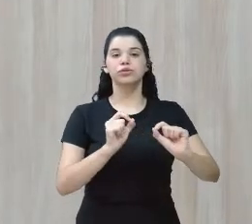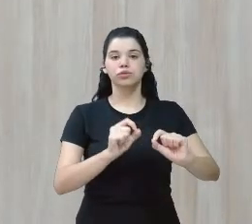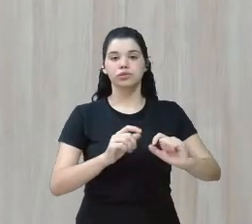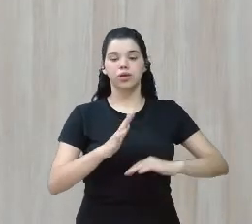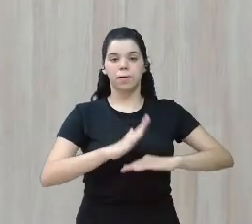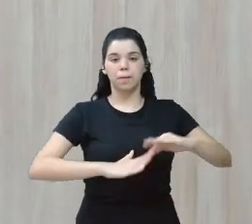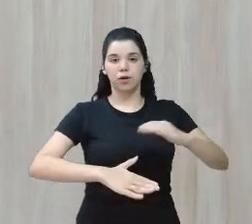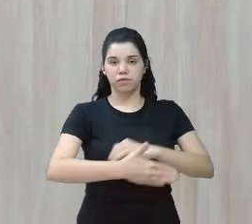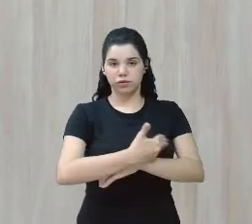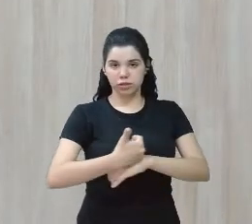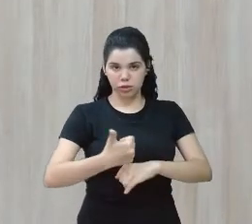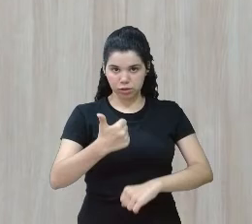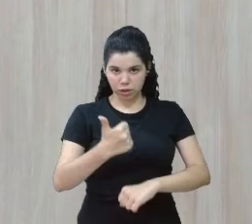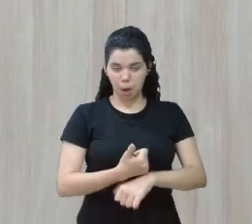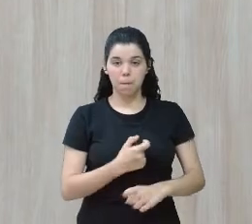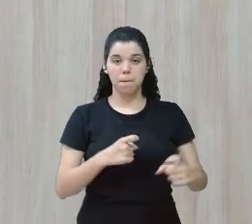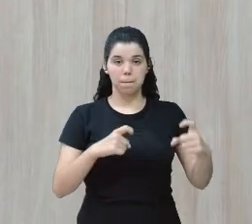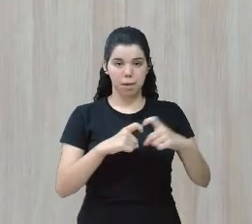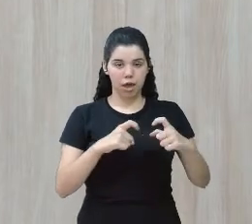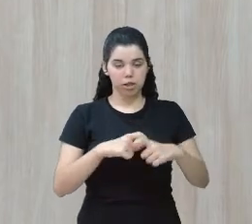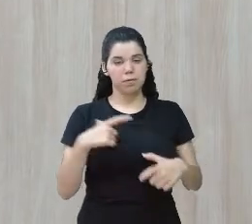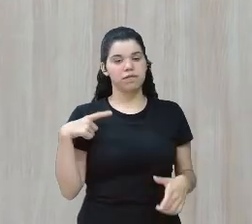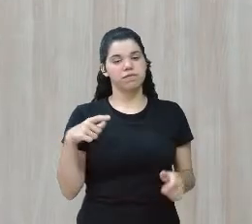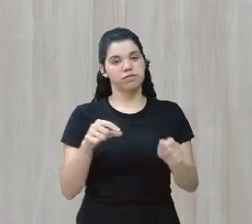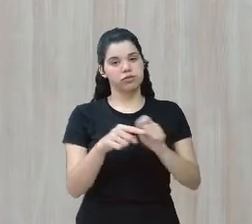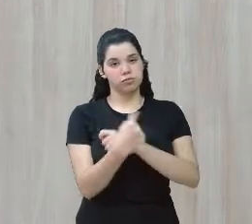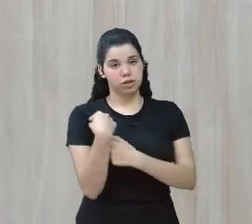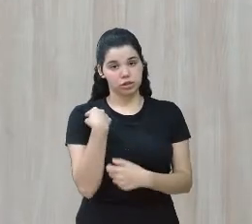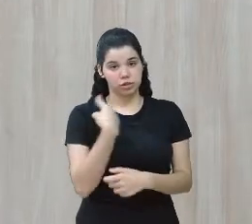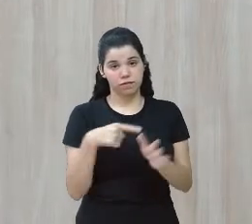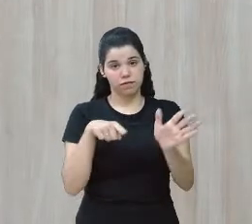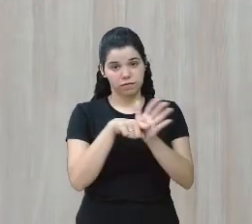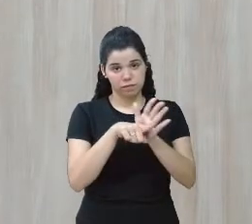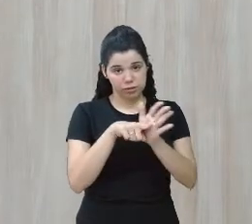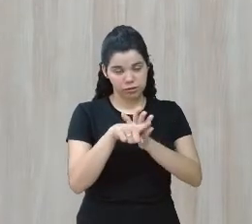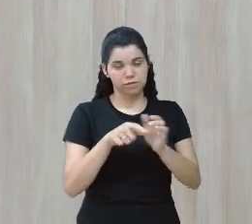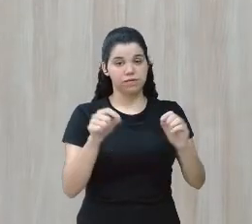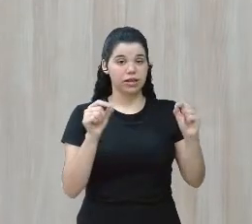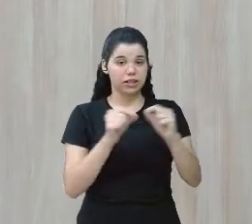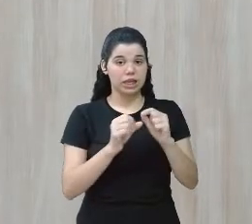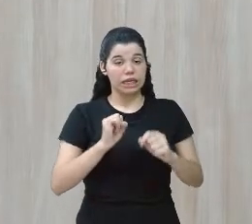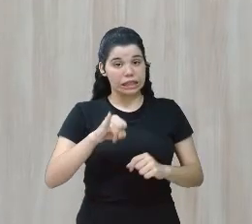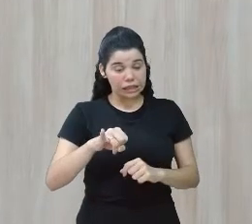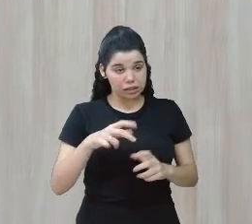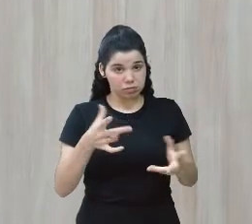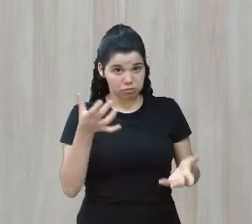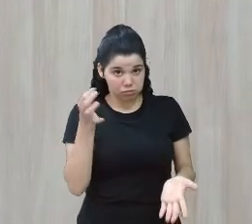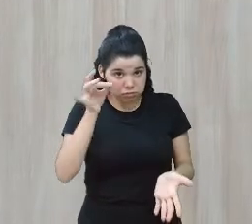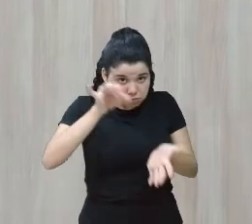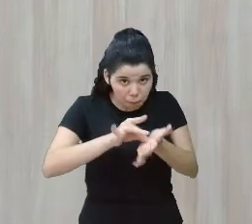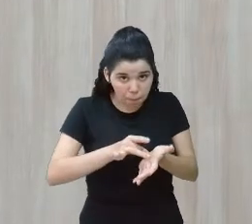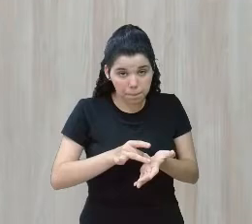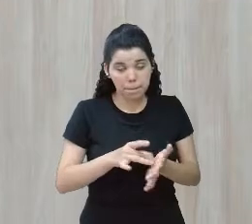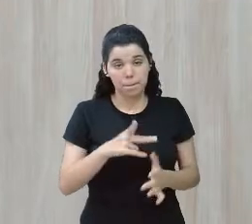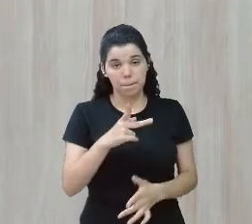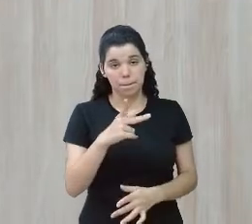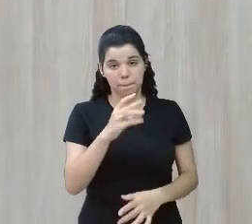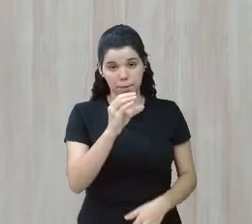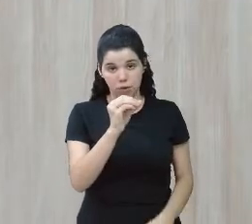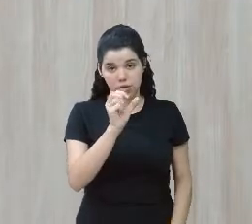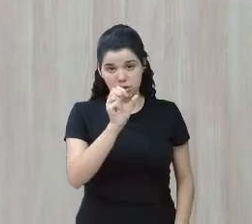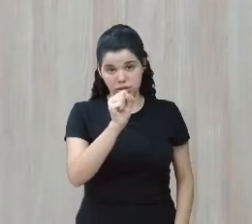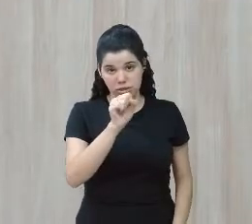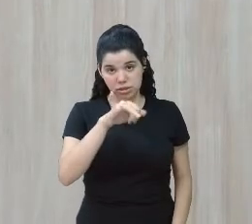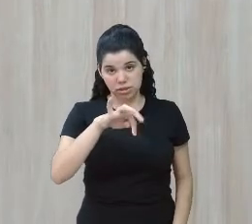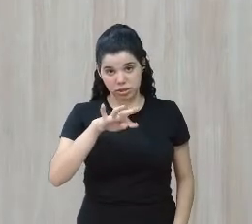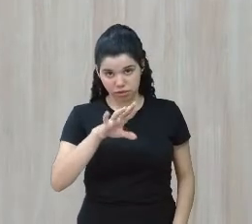equipe responsável para fazer o exame e, se detectar, começar o tratamento, tá certo?